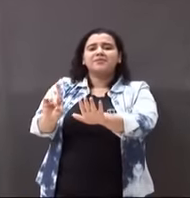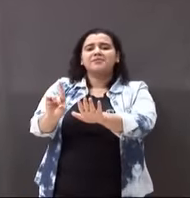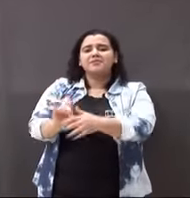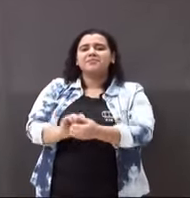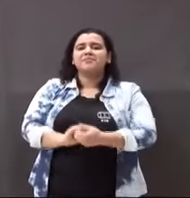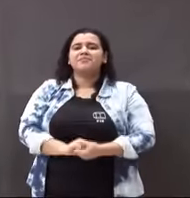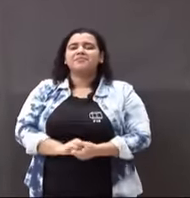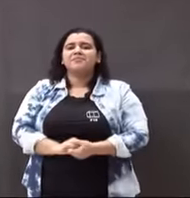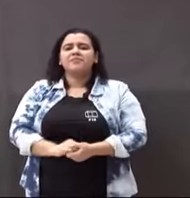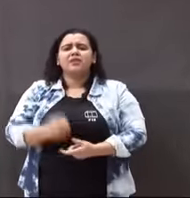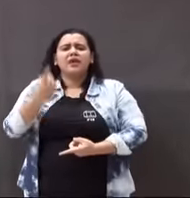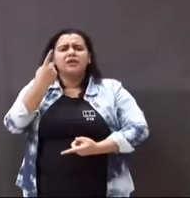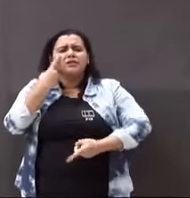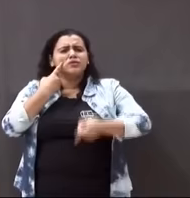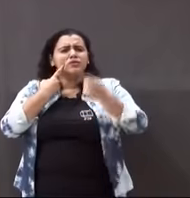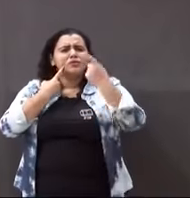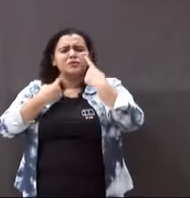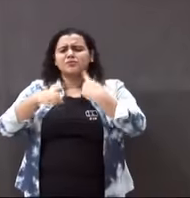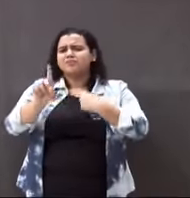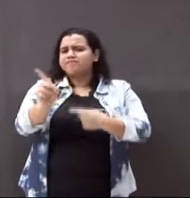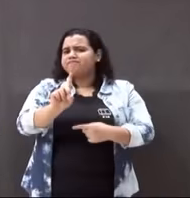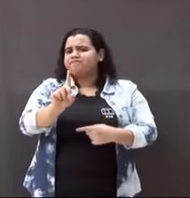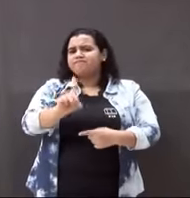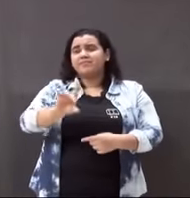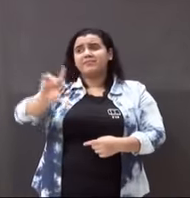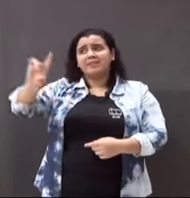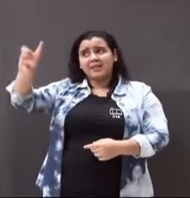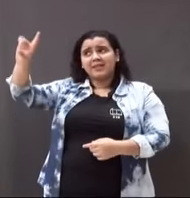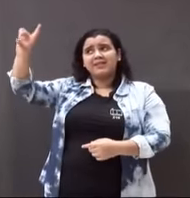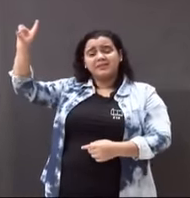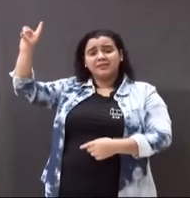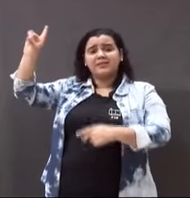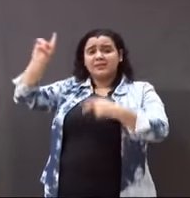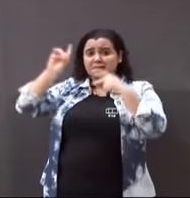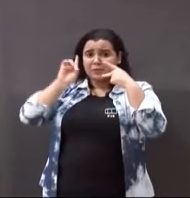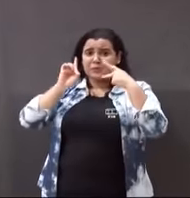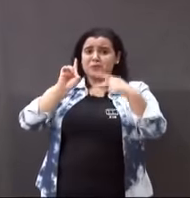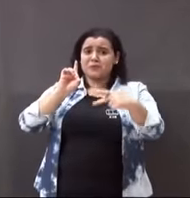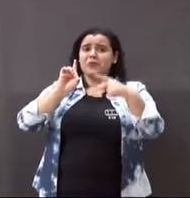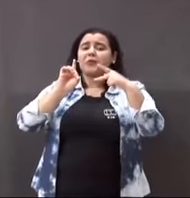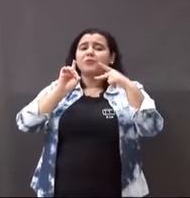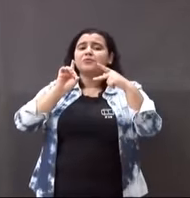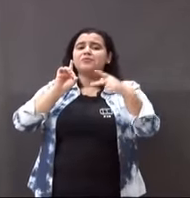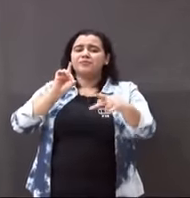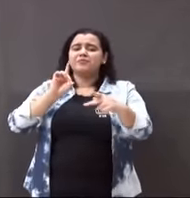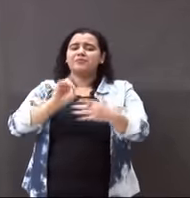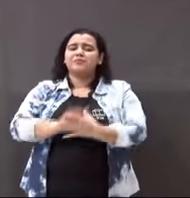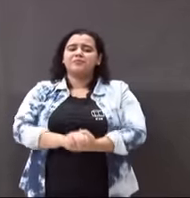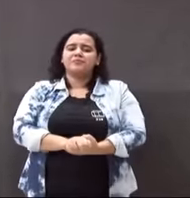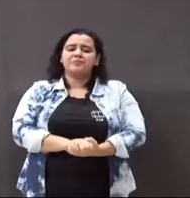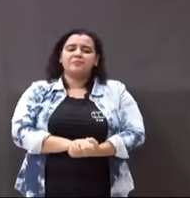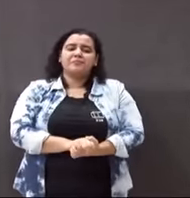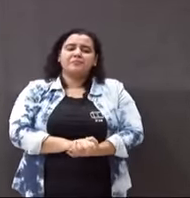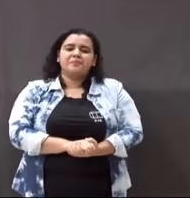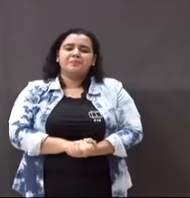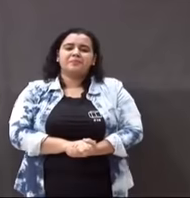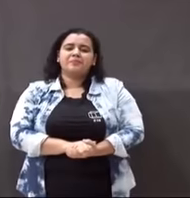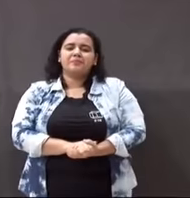abençoar. Não chores, quem cuida de você não dorme. Corre!